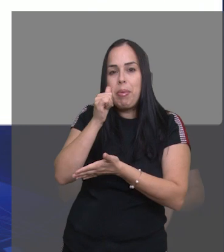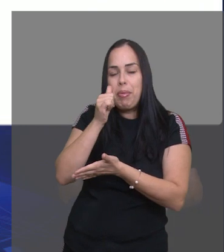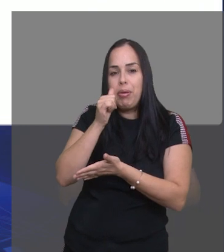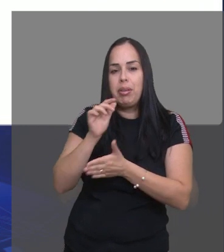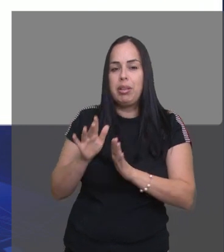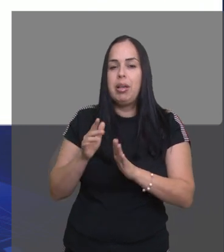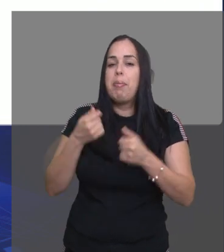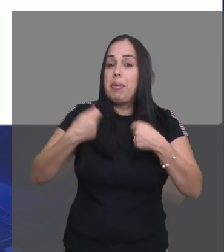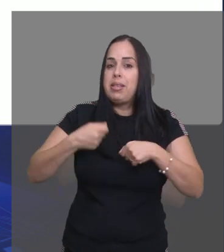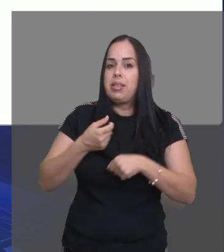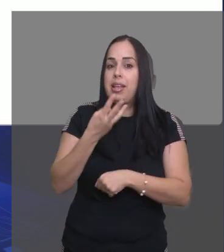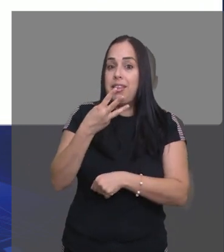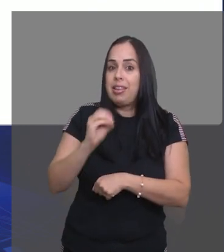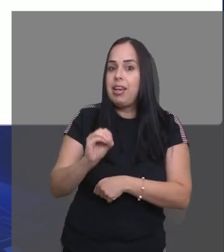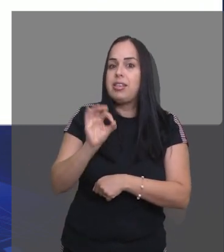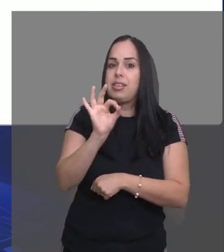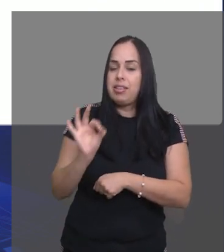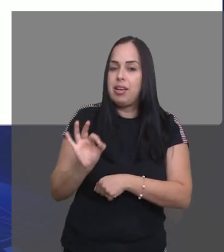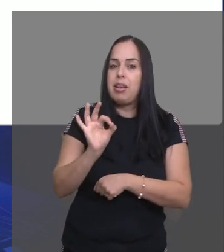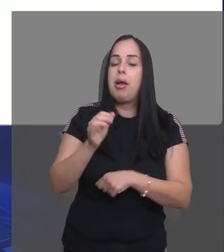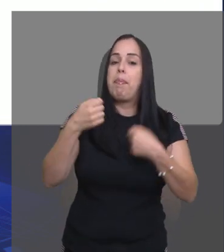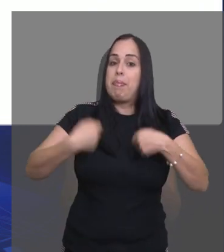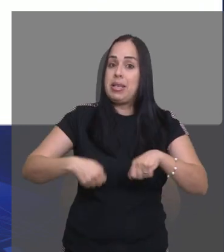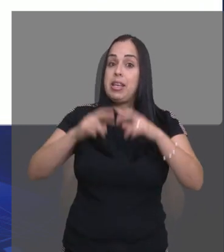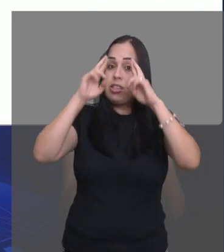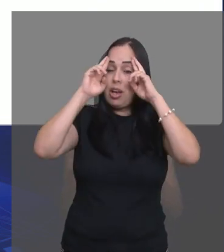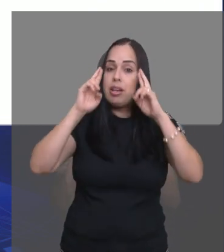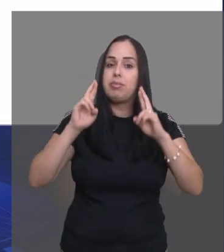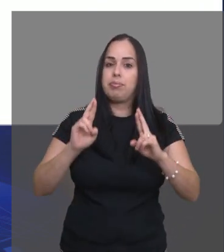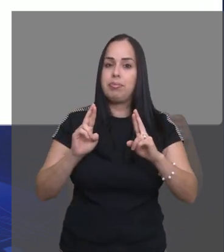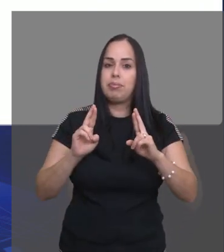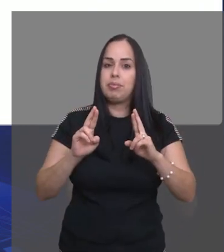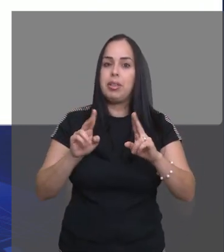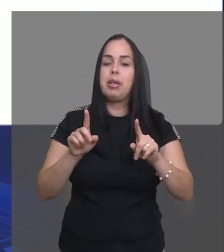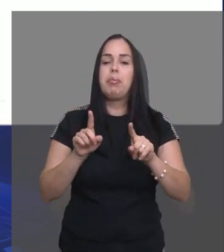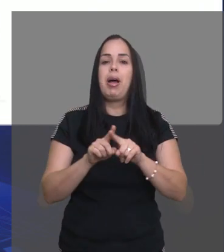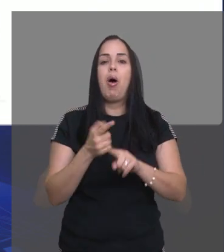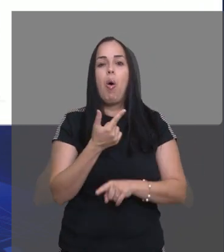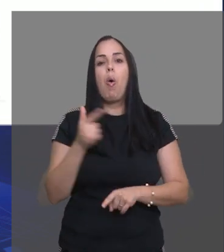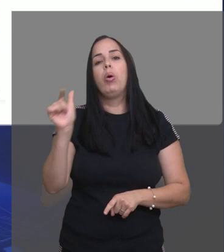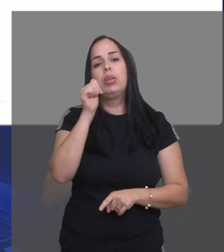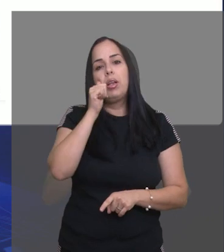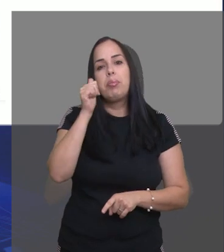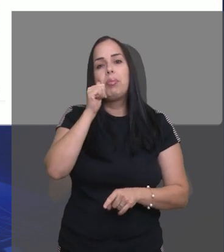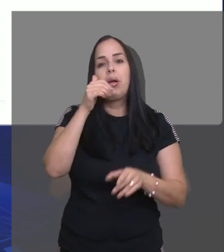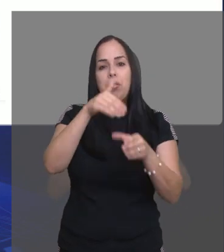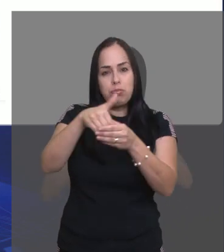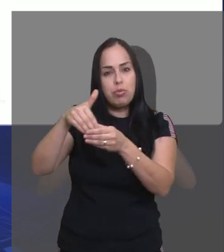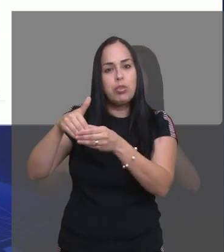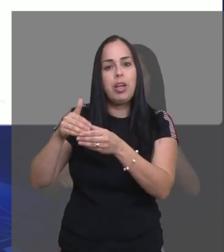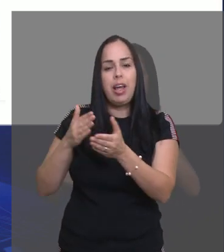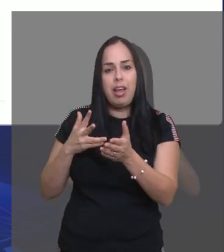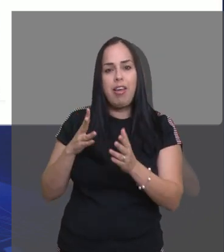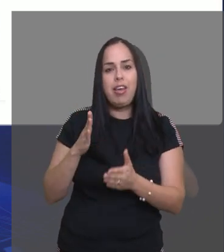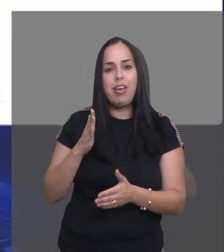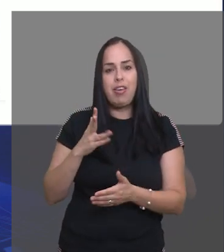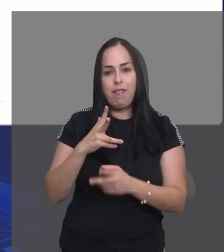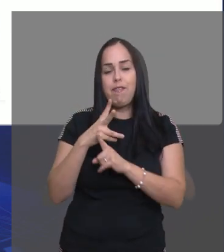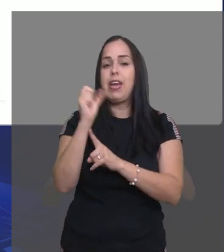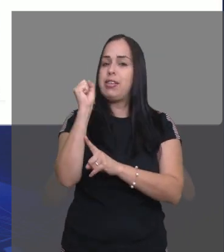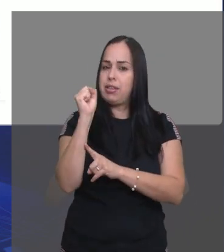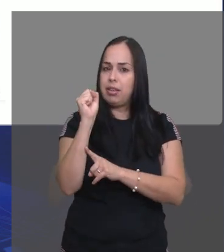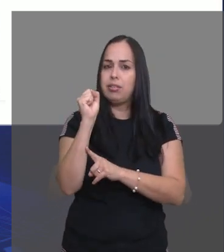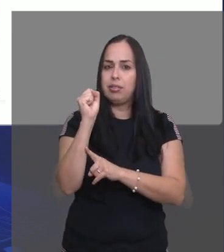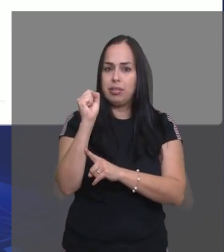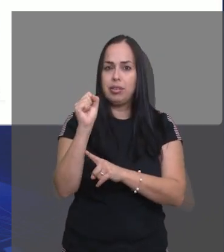no mínimo 30%, precisa ser respeitada para que mais candidatas possam ser eleitas e, assim,